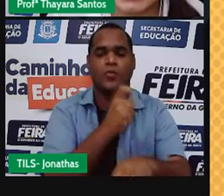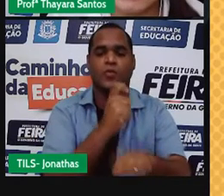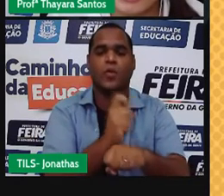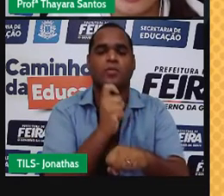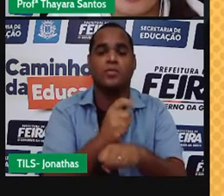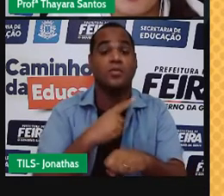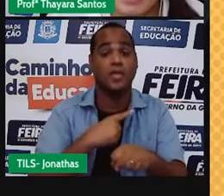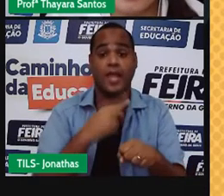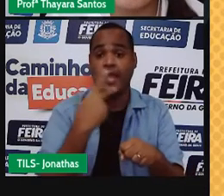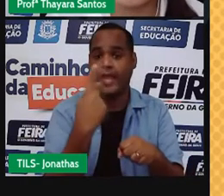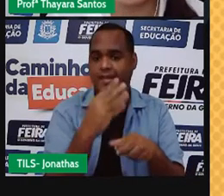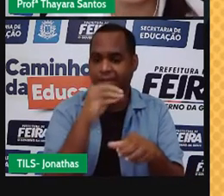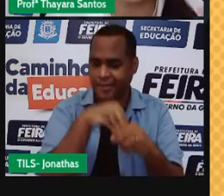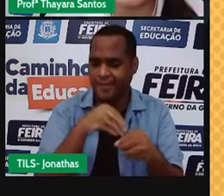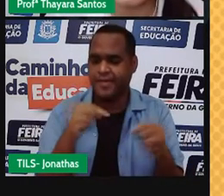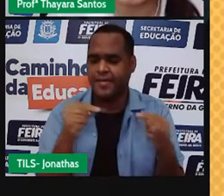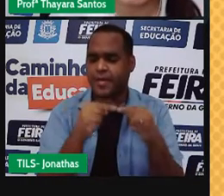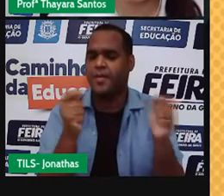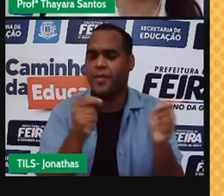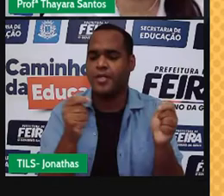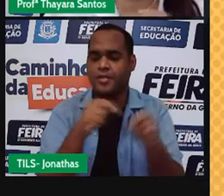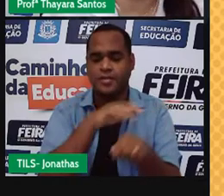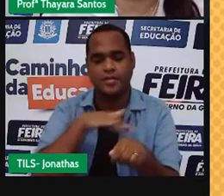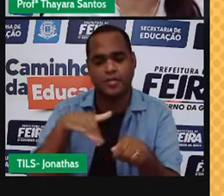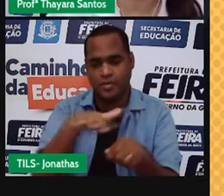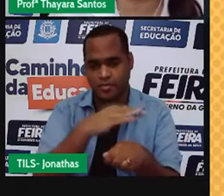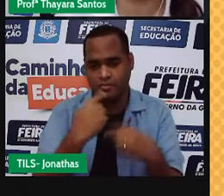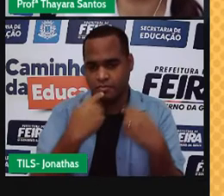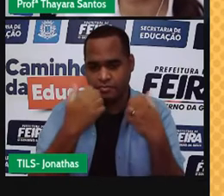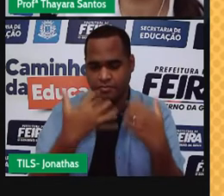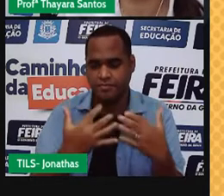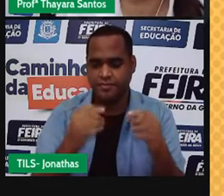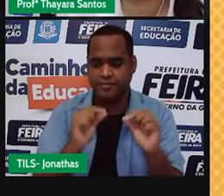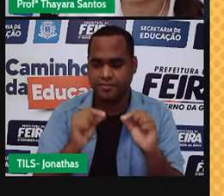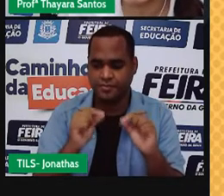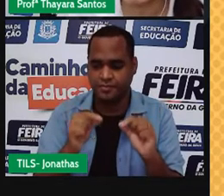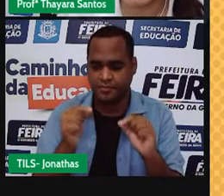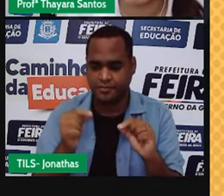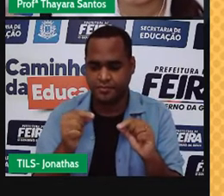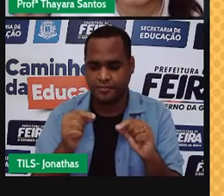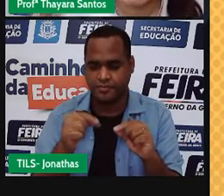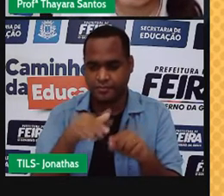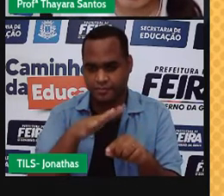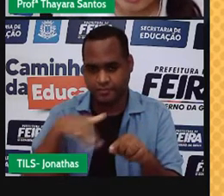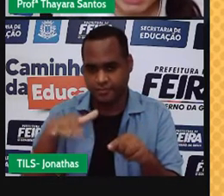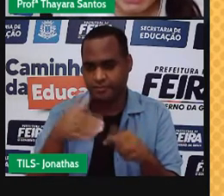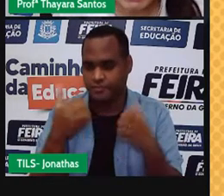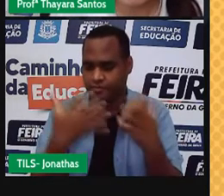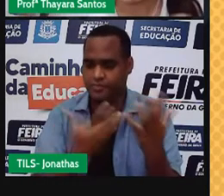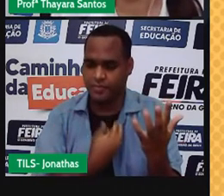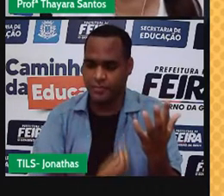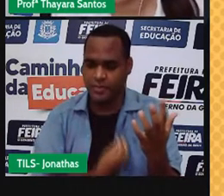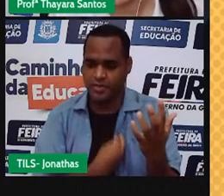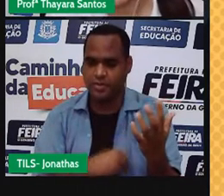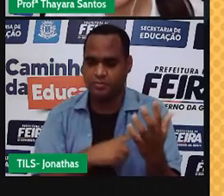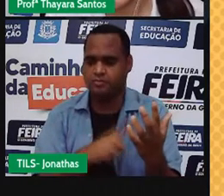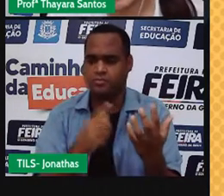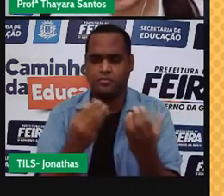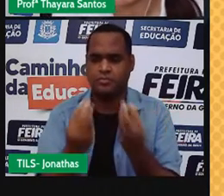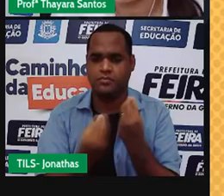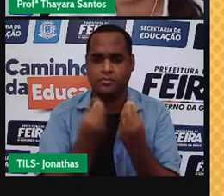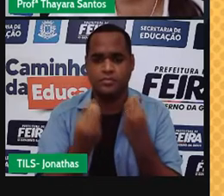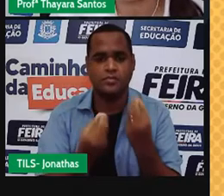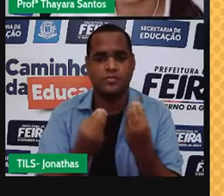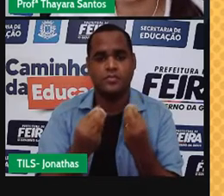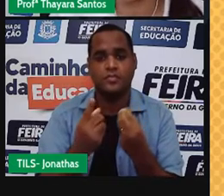matéria vai ocupar o espaço né Vai tomar a forma do recipiente que ela tá como assim se eu